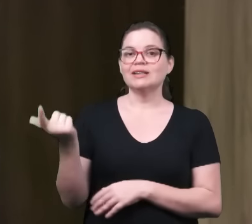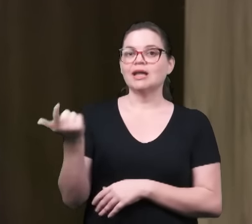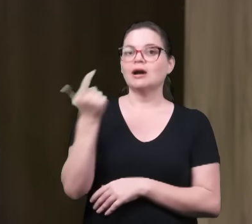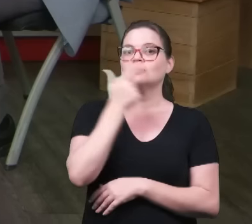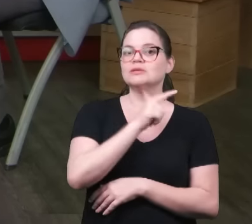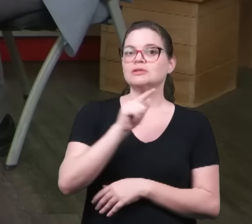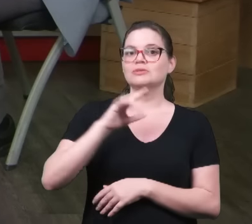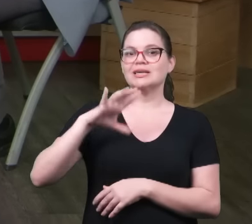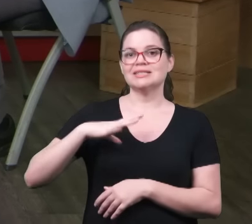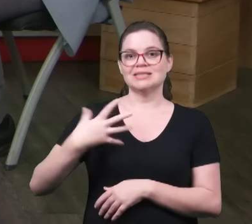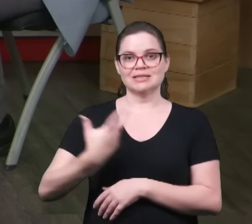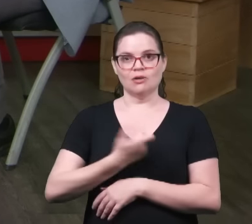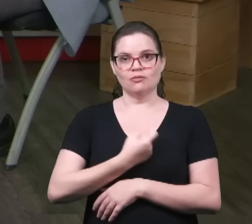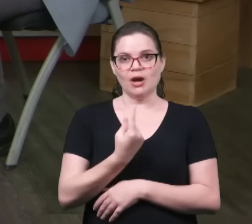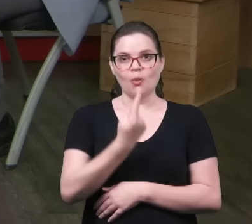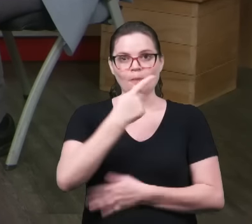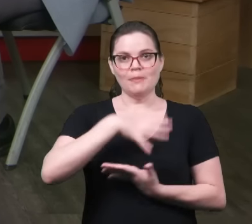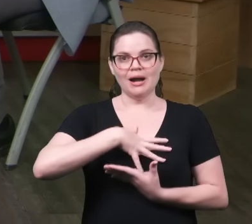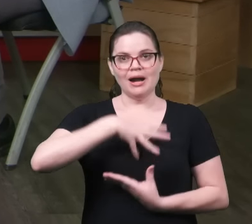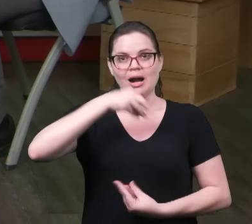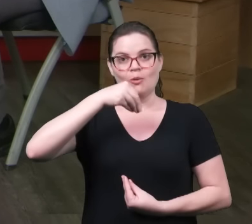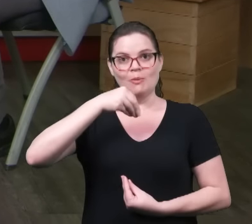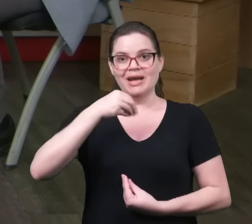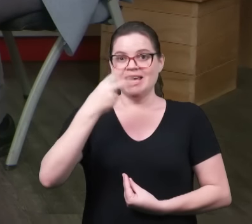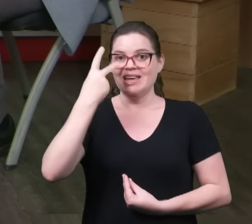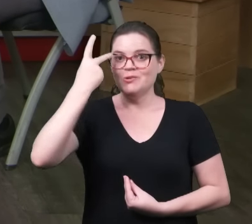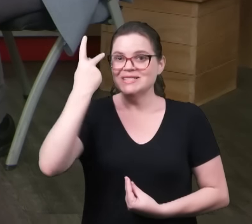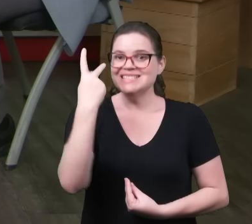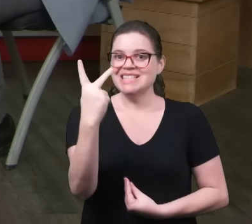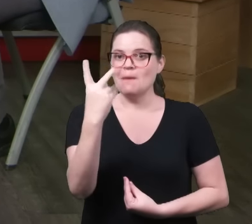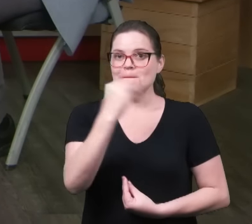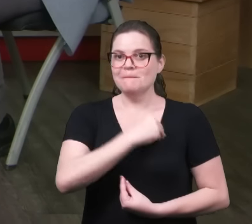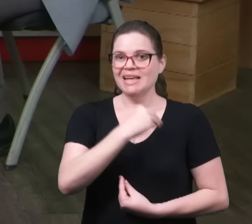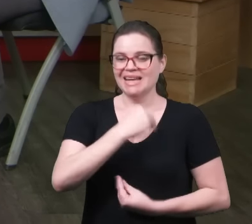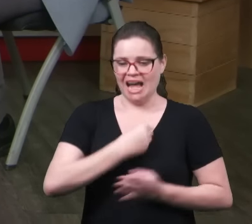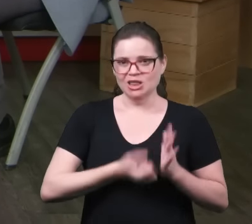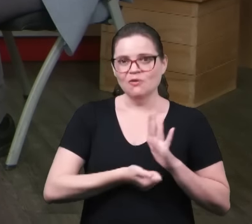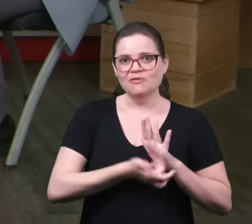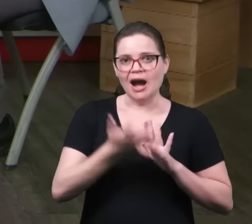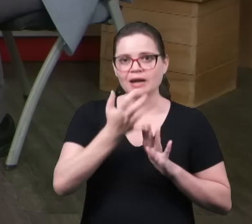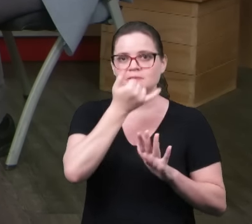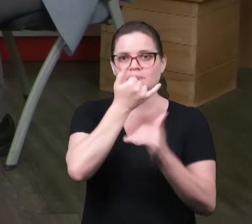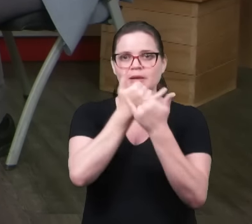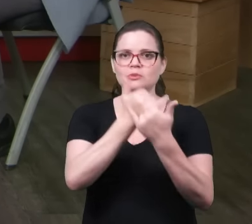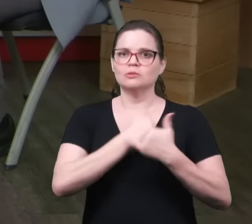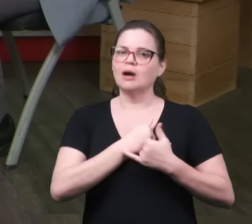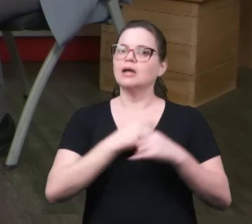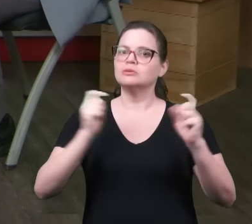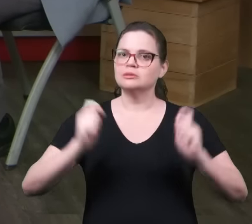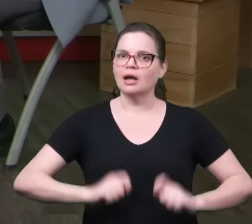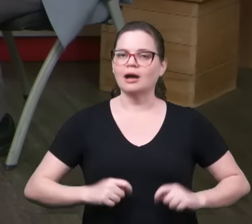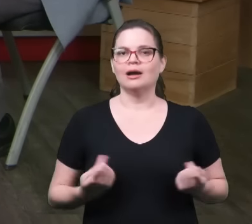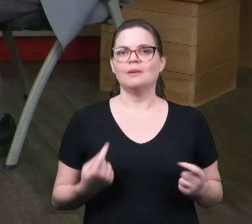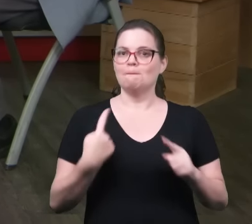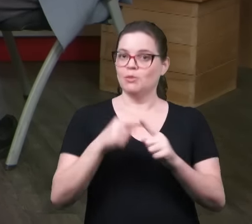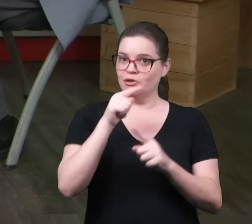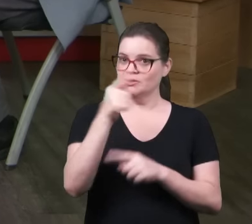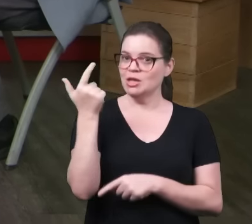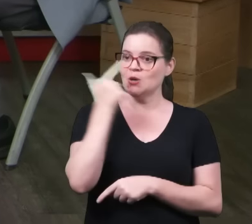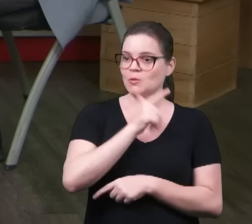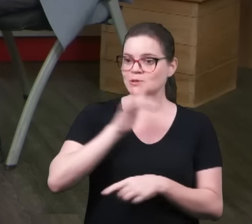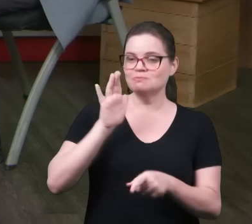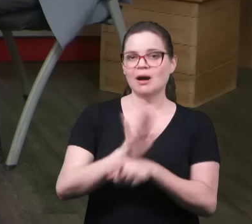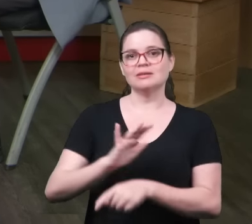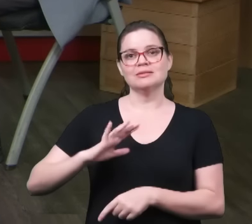alma. Uma multidão de pecados será coberta. Isso é muito poderoso, não é? Muito poderoso. Sérgio, é muito